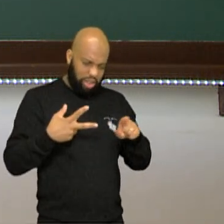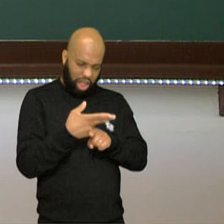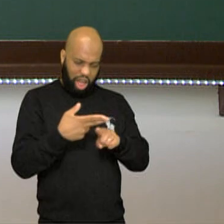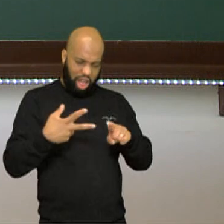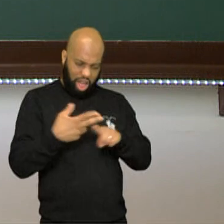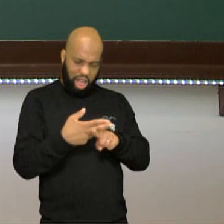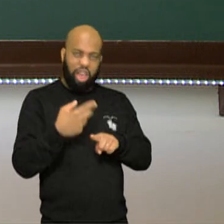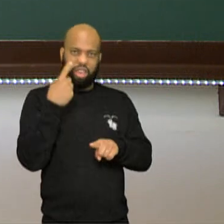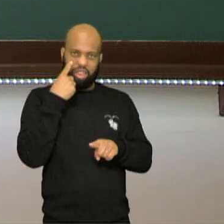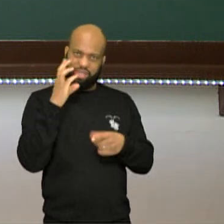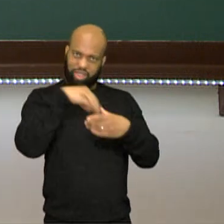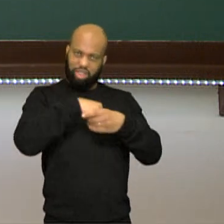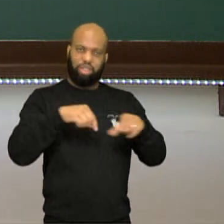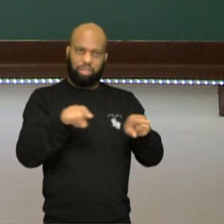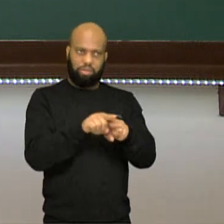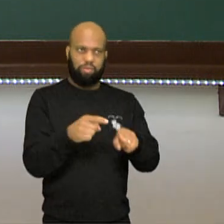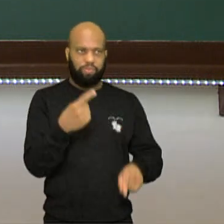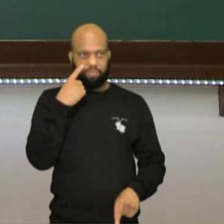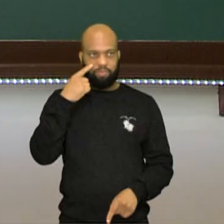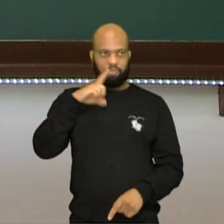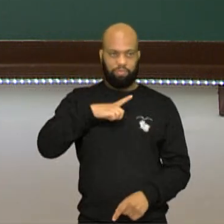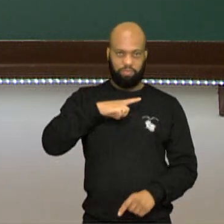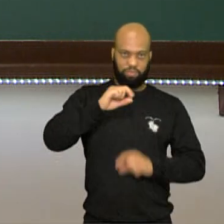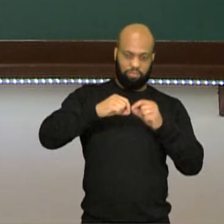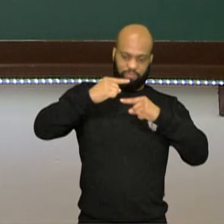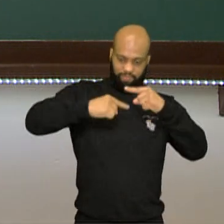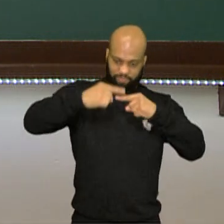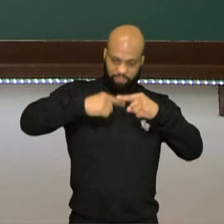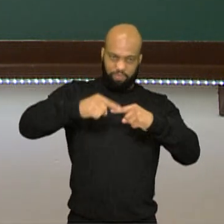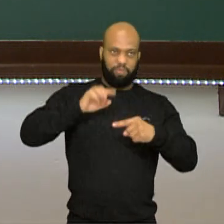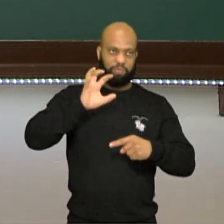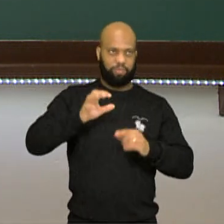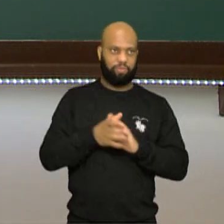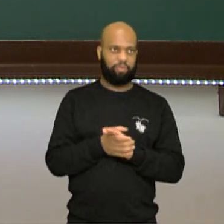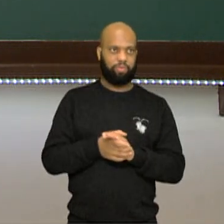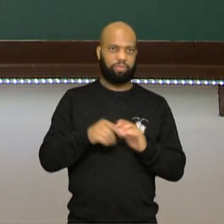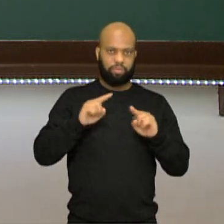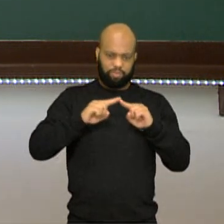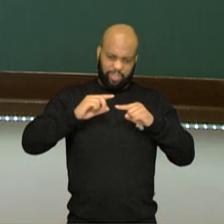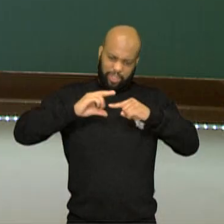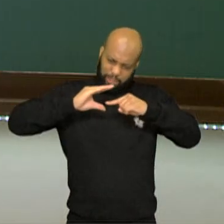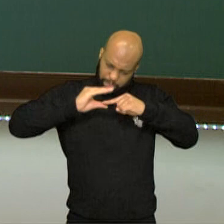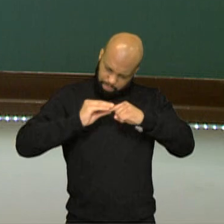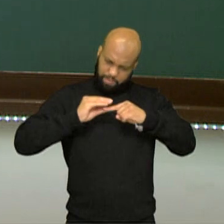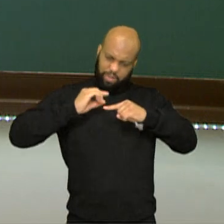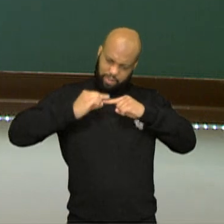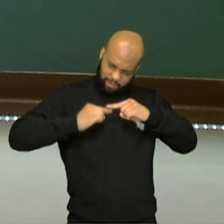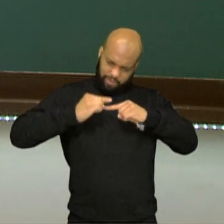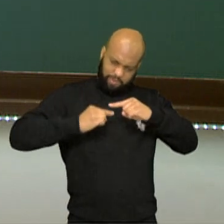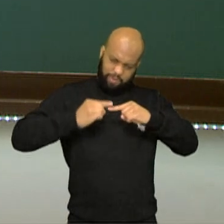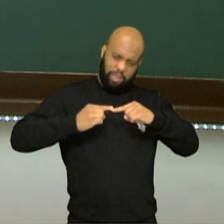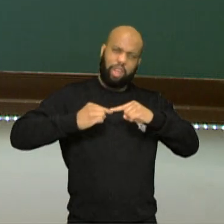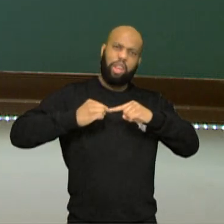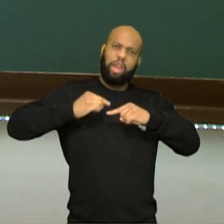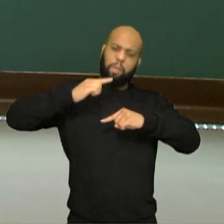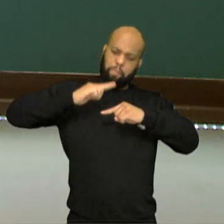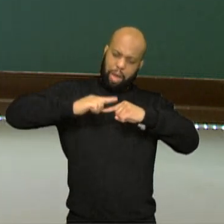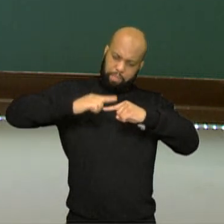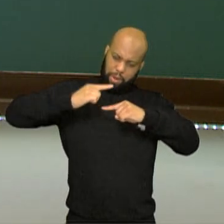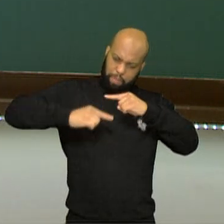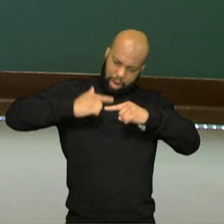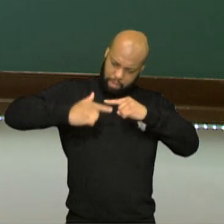que ele é por dentro, tá? Você vai ver esse rocambole aqui, mas é um rocambole bem pressionadinho, tá? De papel